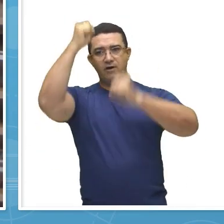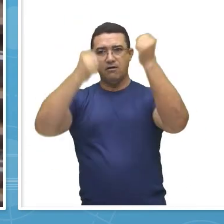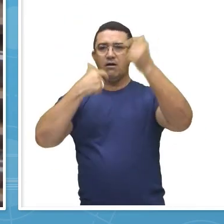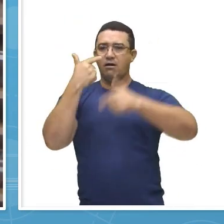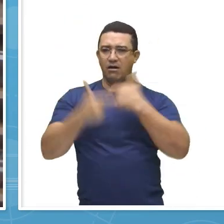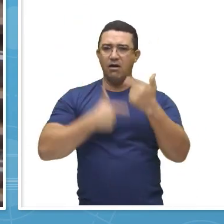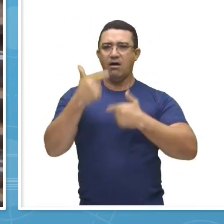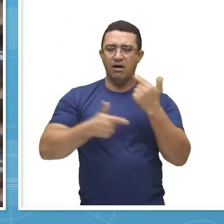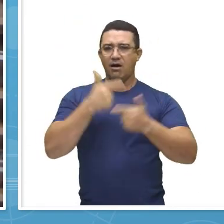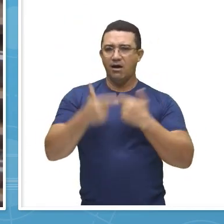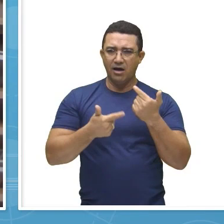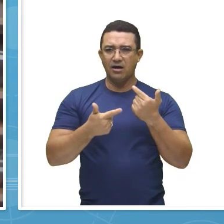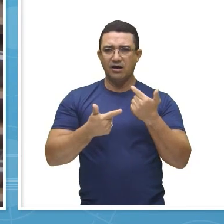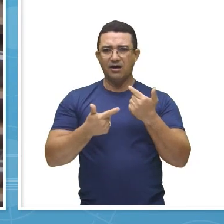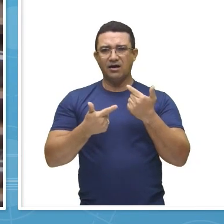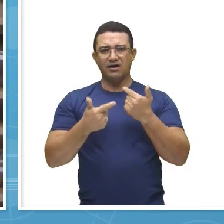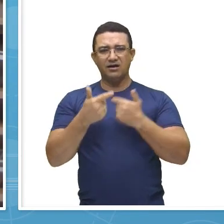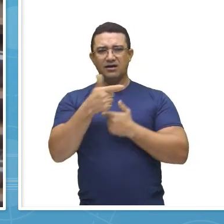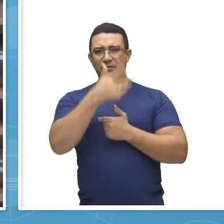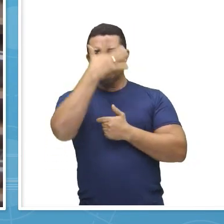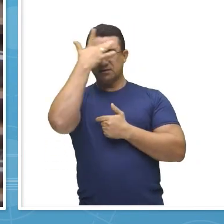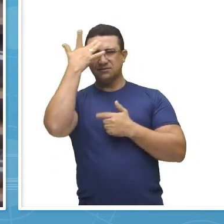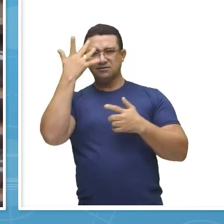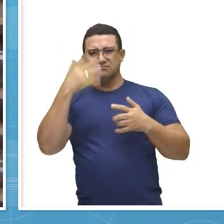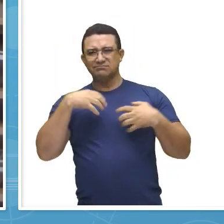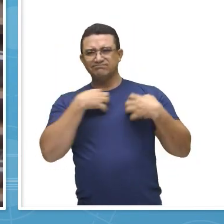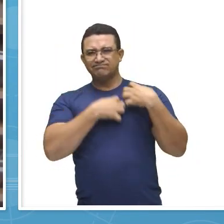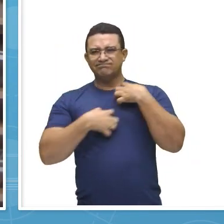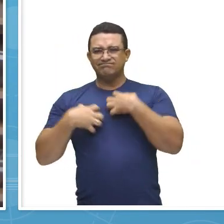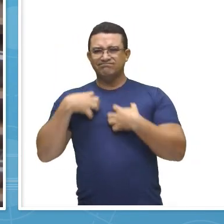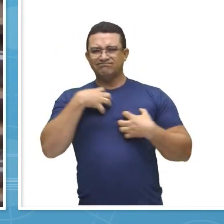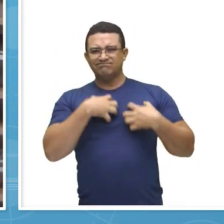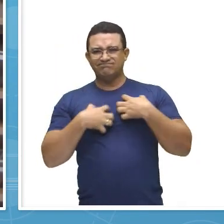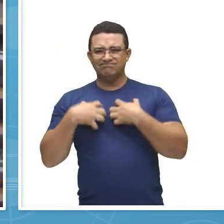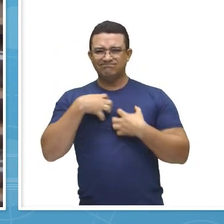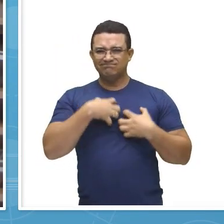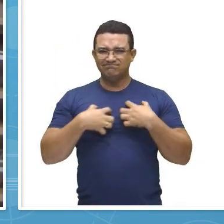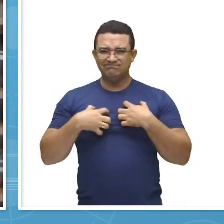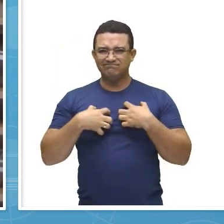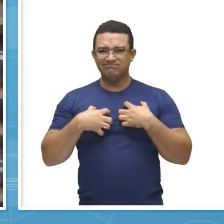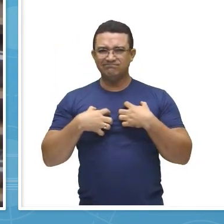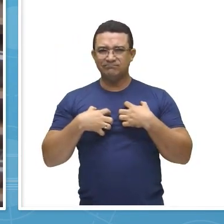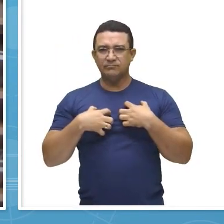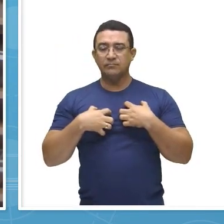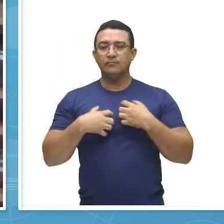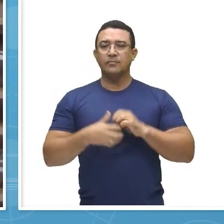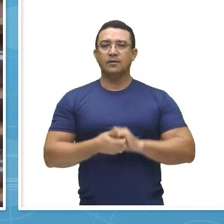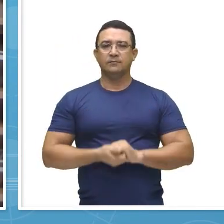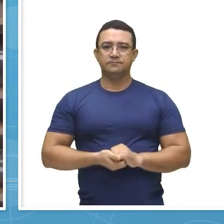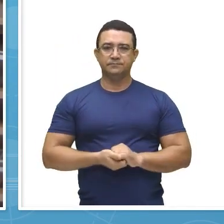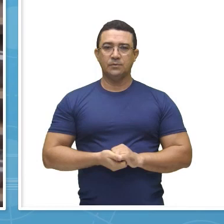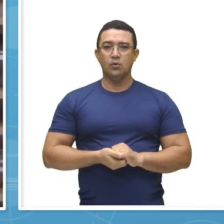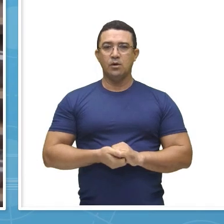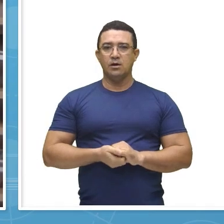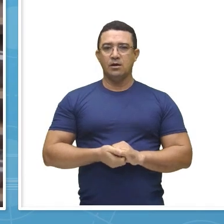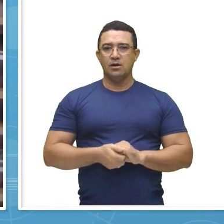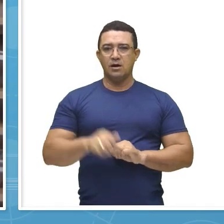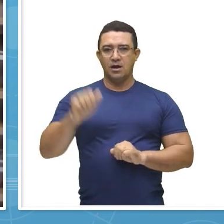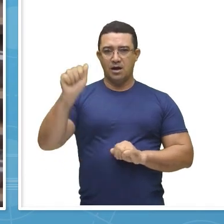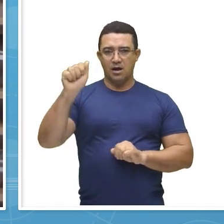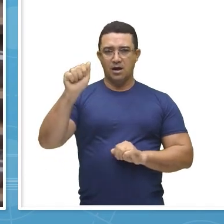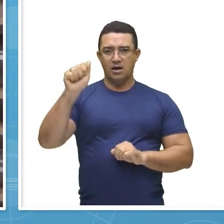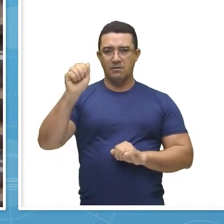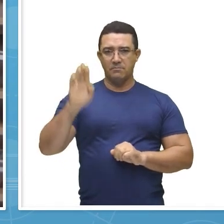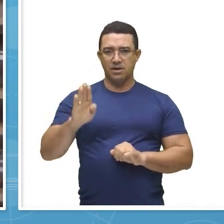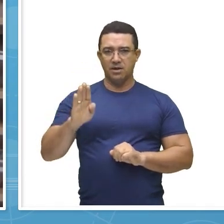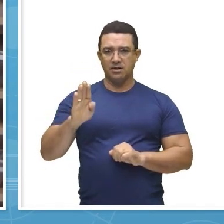esses pensamentos, eles vão permear essas pessoas, tá bom? Mas não vai ser o socialismo, não vai ser o comunismo e nem vai ser o